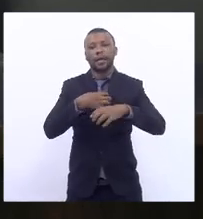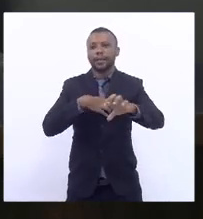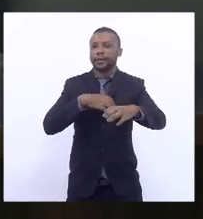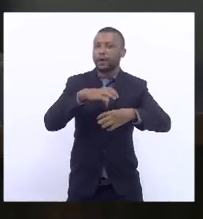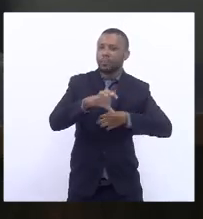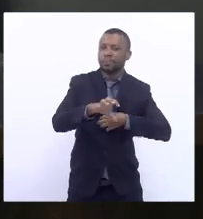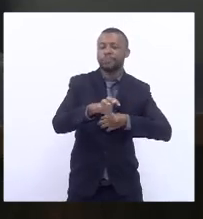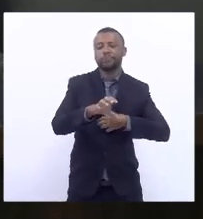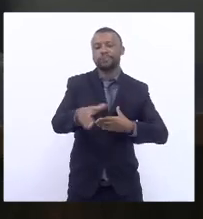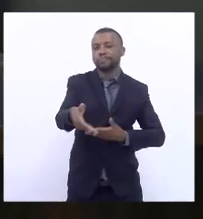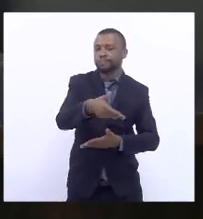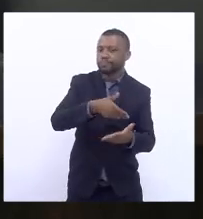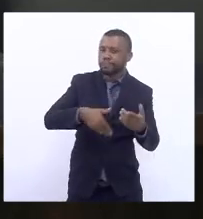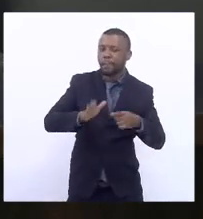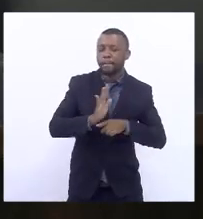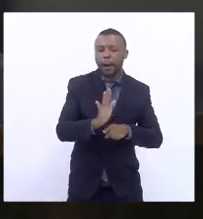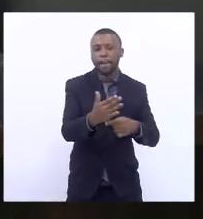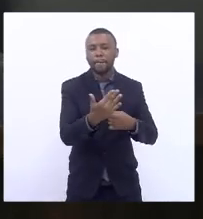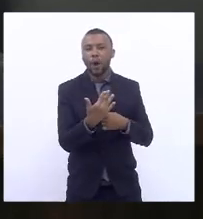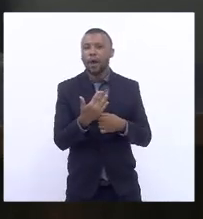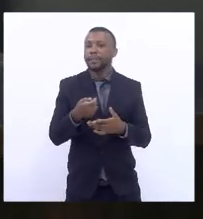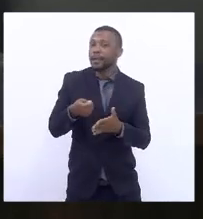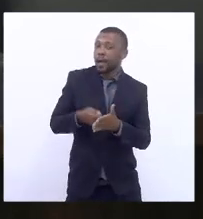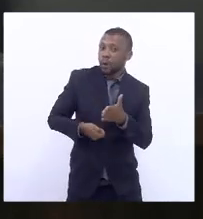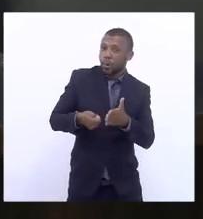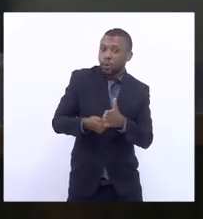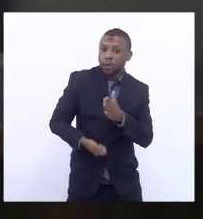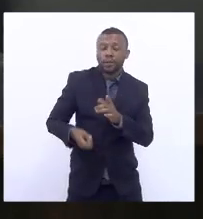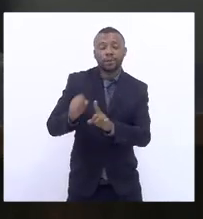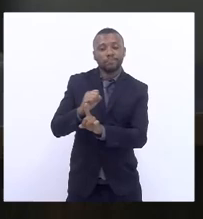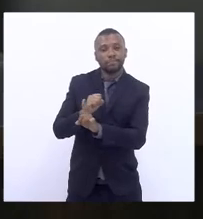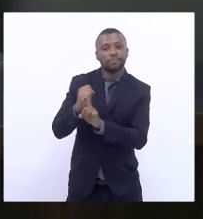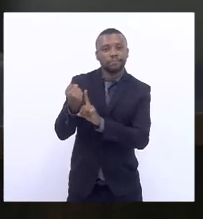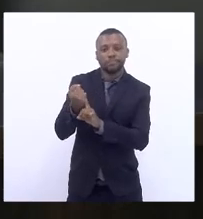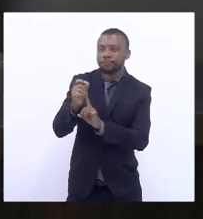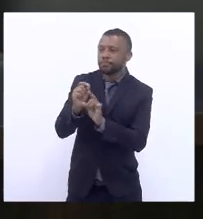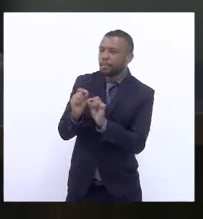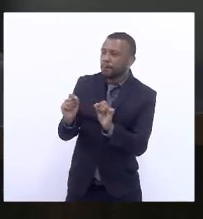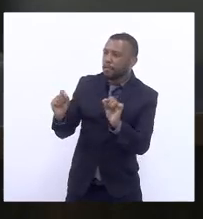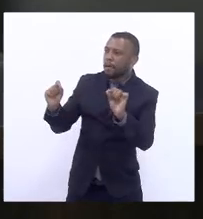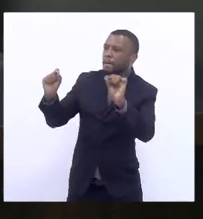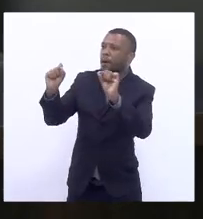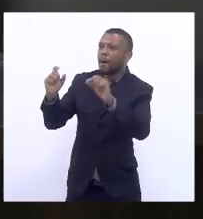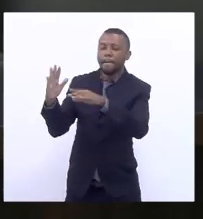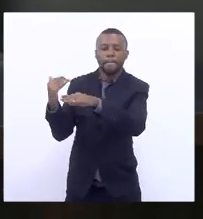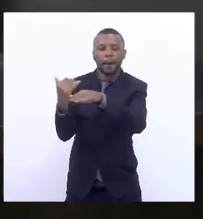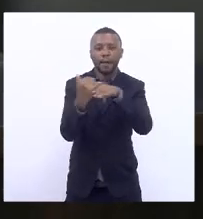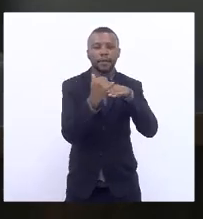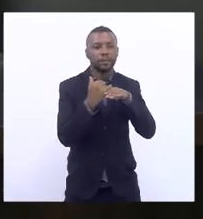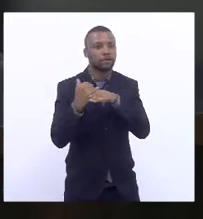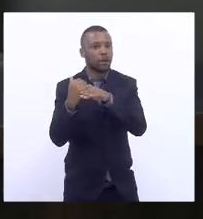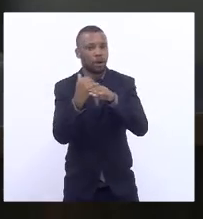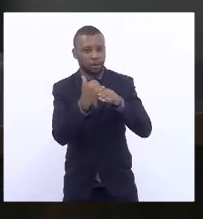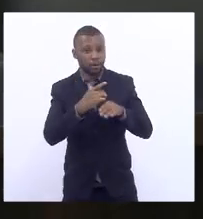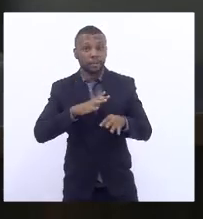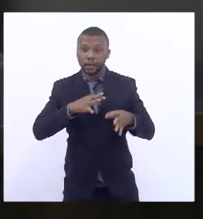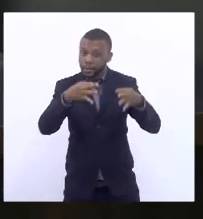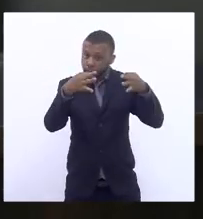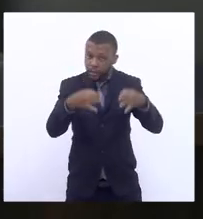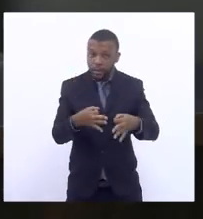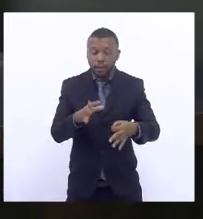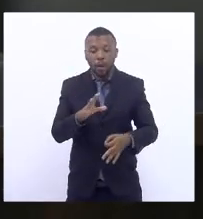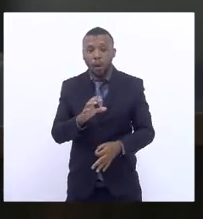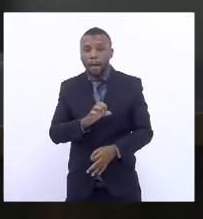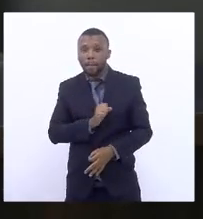essa empatia, essa luta por uma sociedade mais igualitária e, certamente, o amor